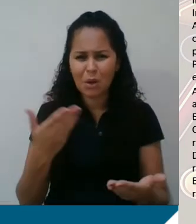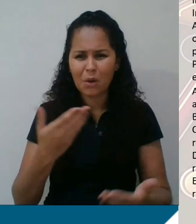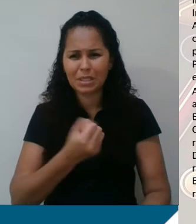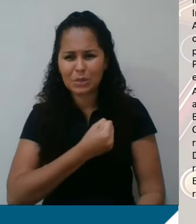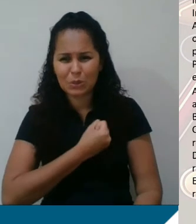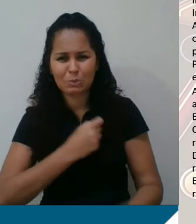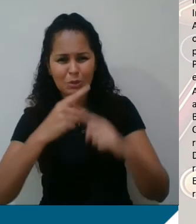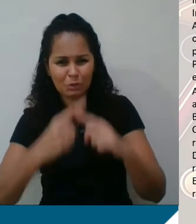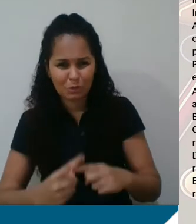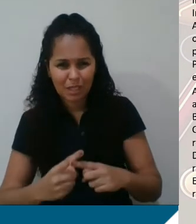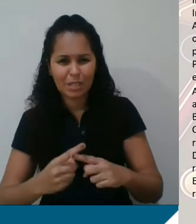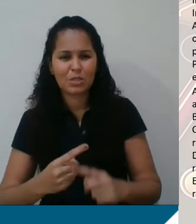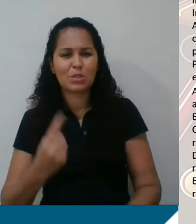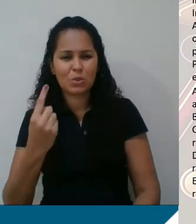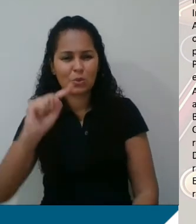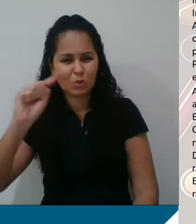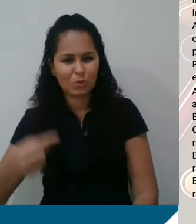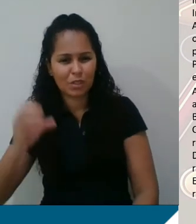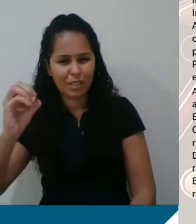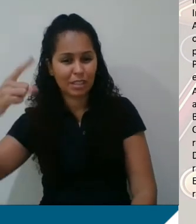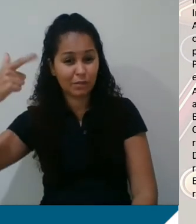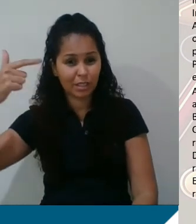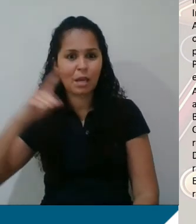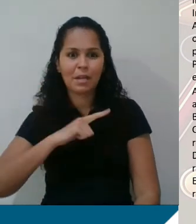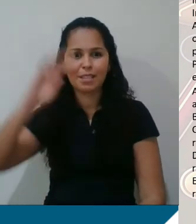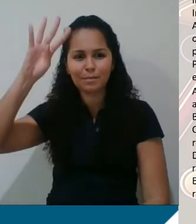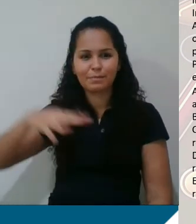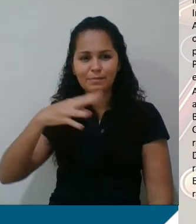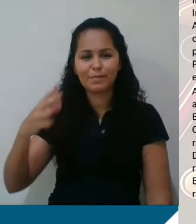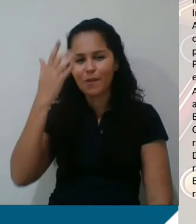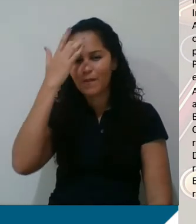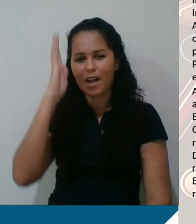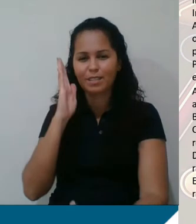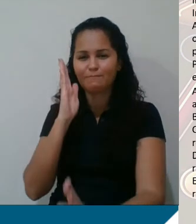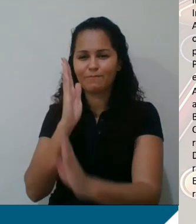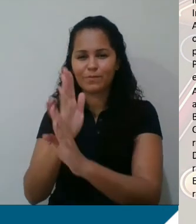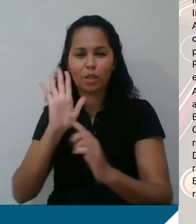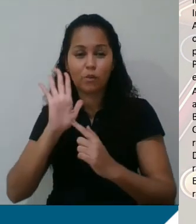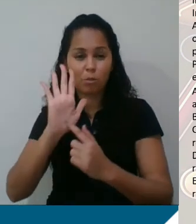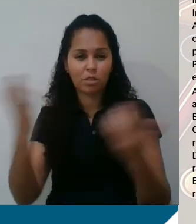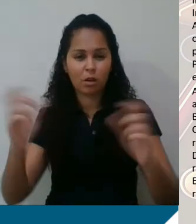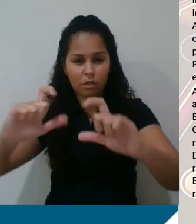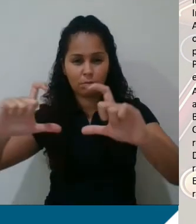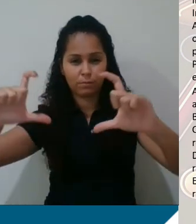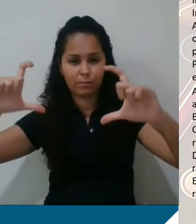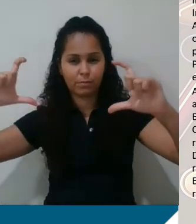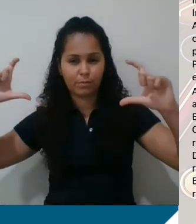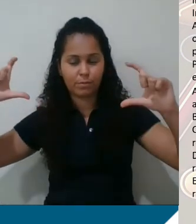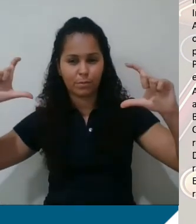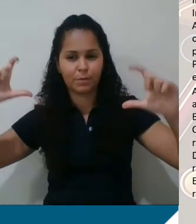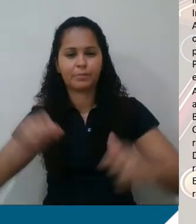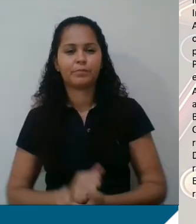quanto complexa da gente realizar, mas ela consta aqui nesse quadro, ela veio de graça. Eu vou destacá-la agora para vocês dar uma